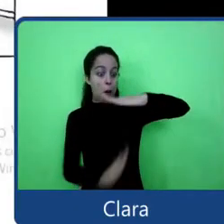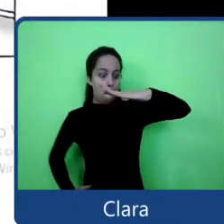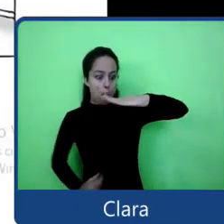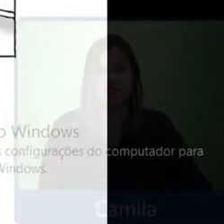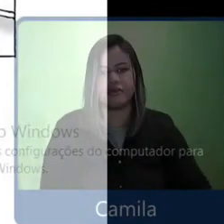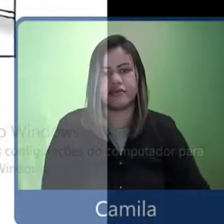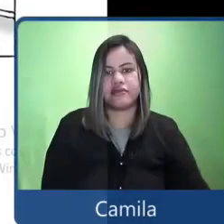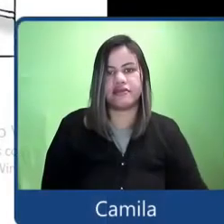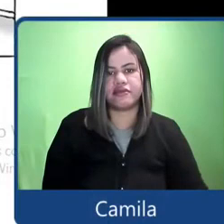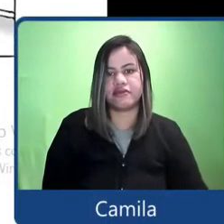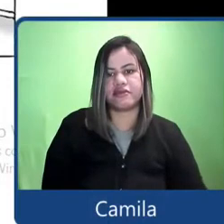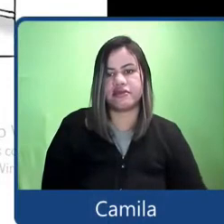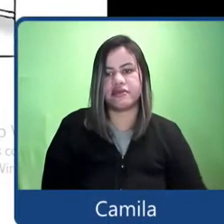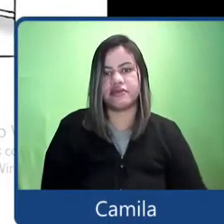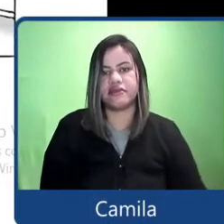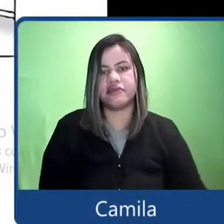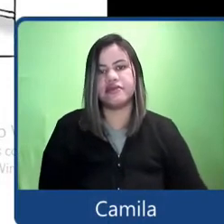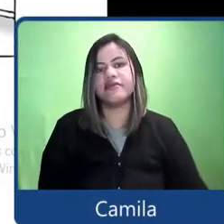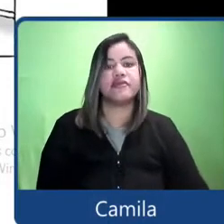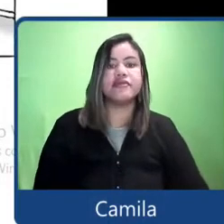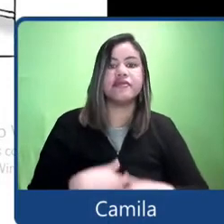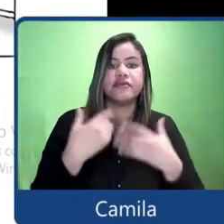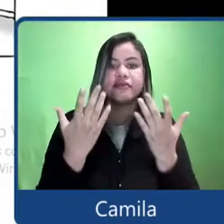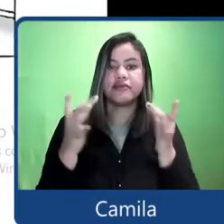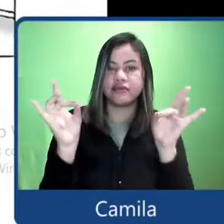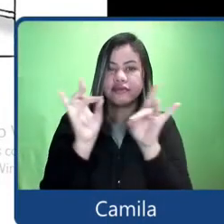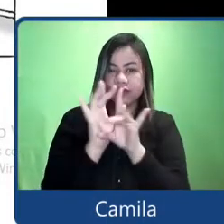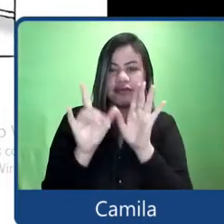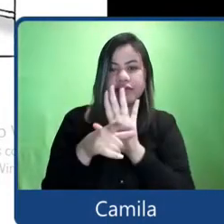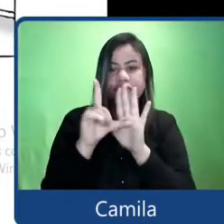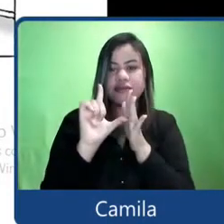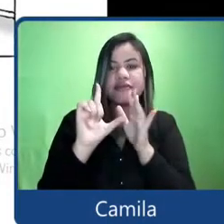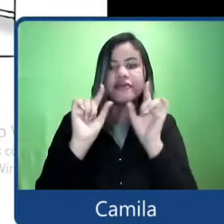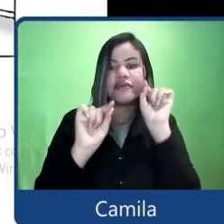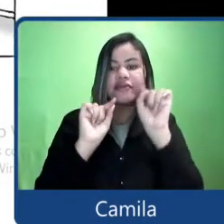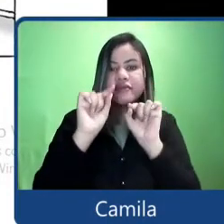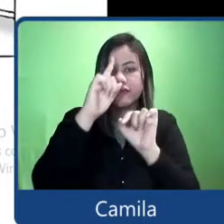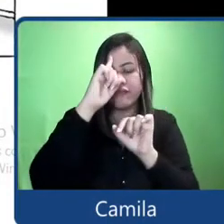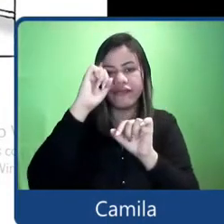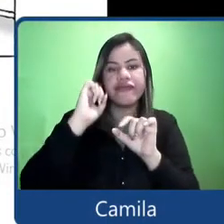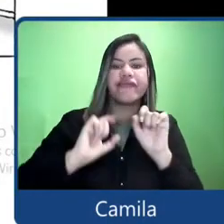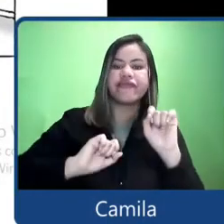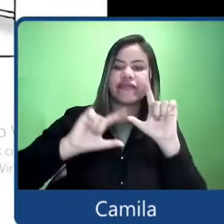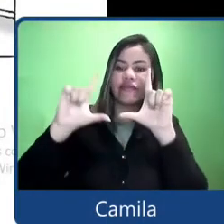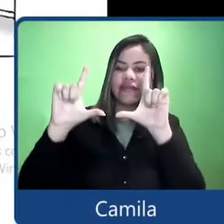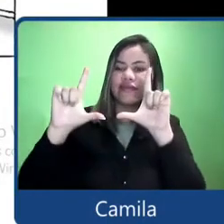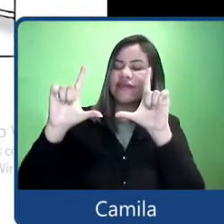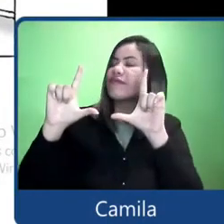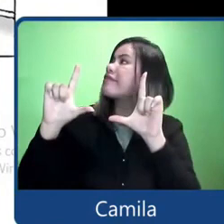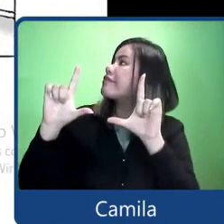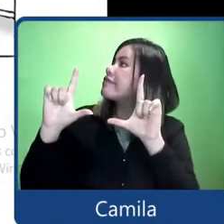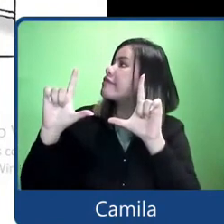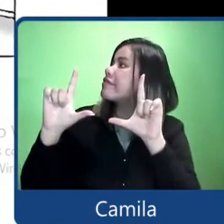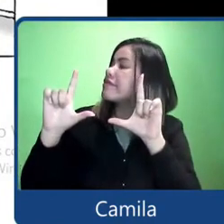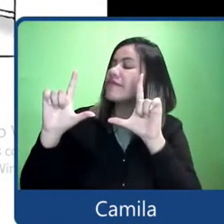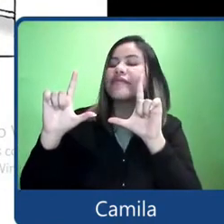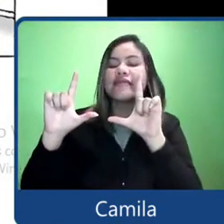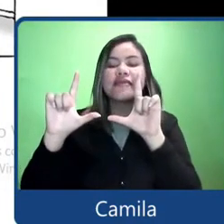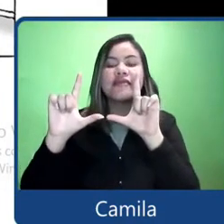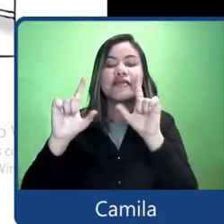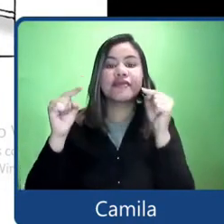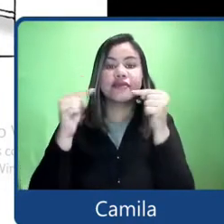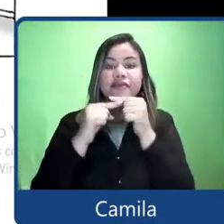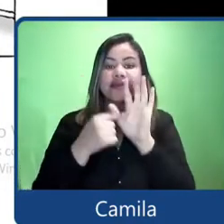Bom, vou terminar aqui, deixo esse charge aqui para finalizar minha